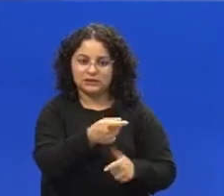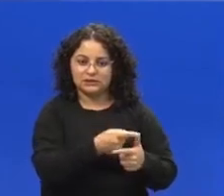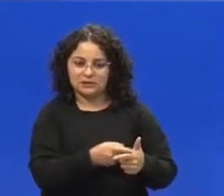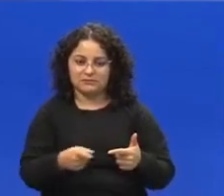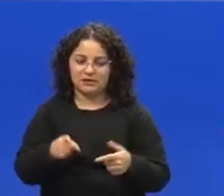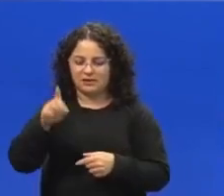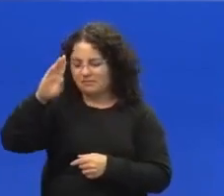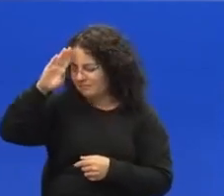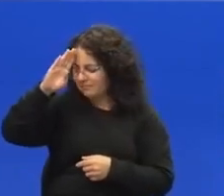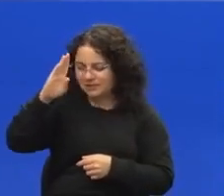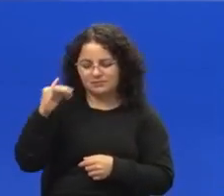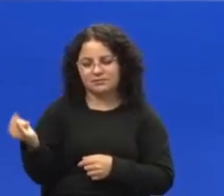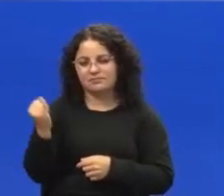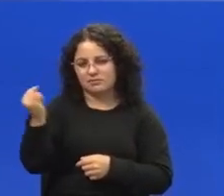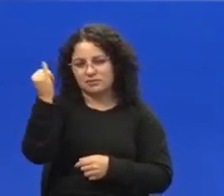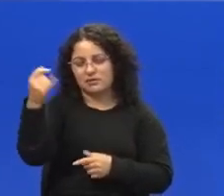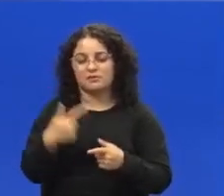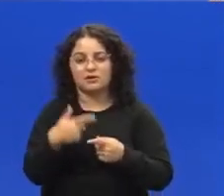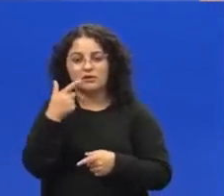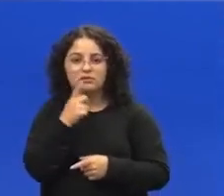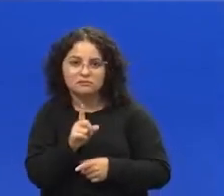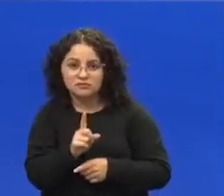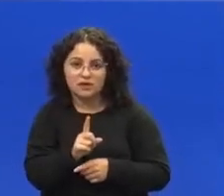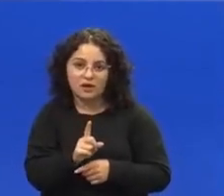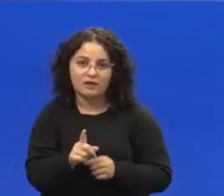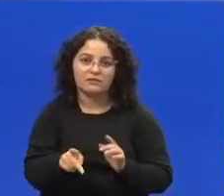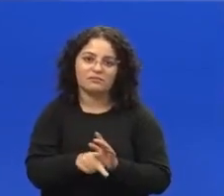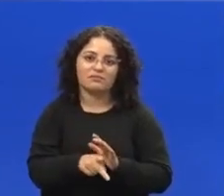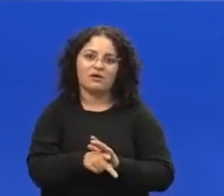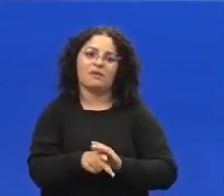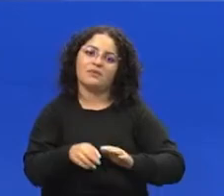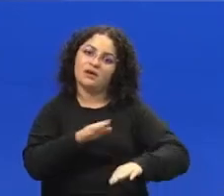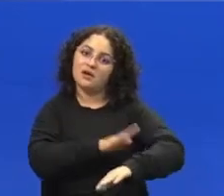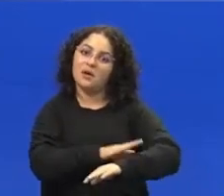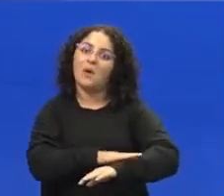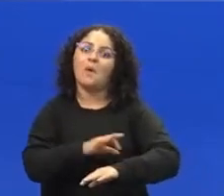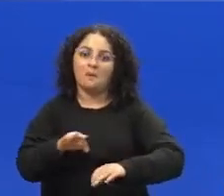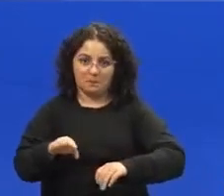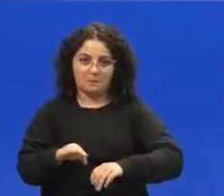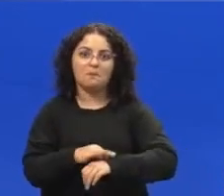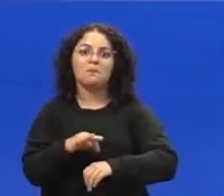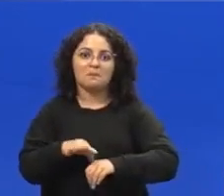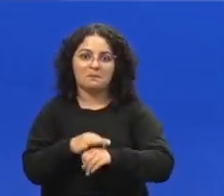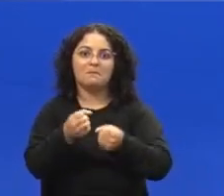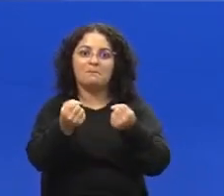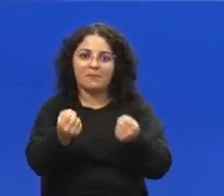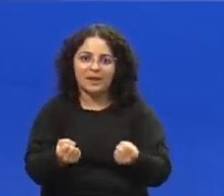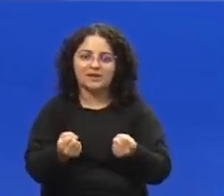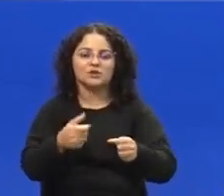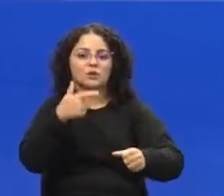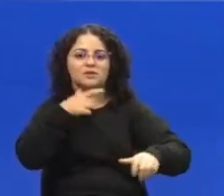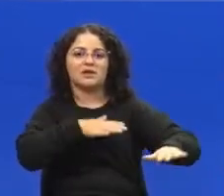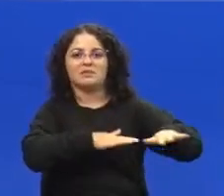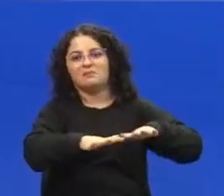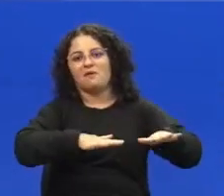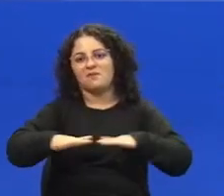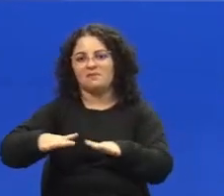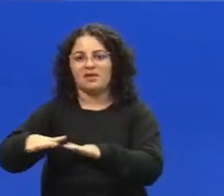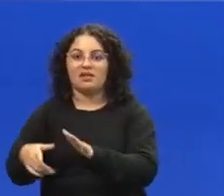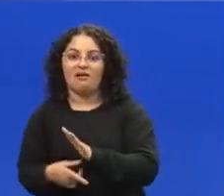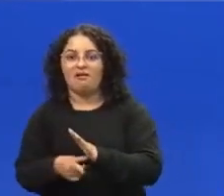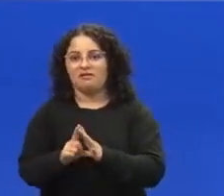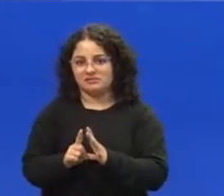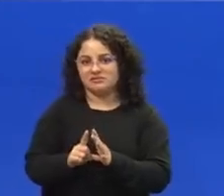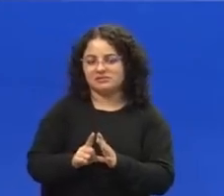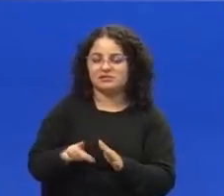é fundamental para que eu consiga dar carga nesse membro e que eu consiga também efetivar e antecipar algumas